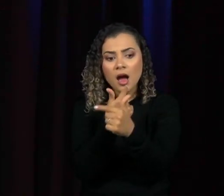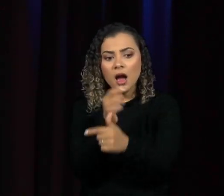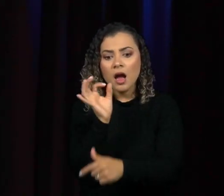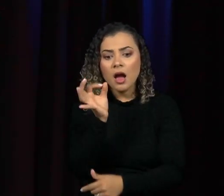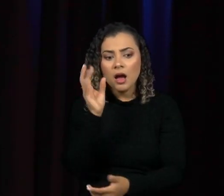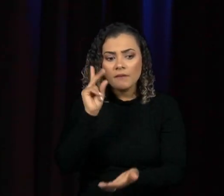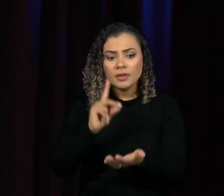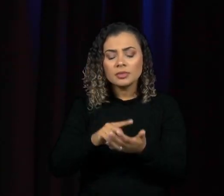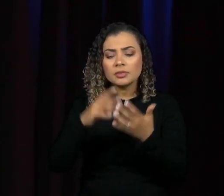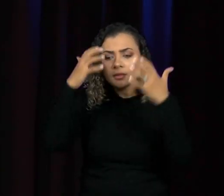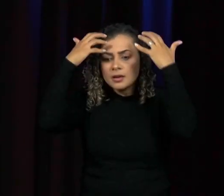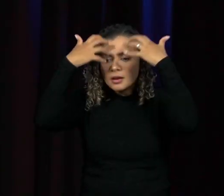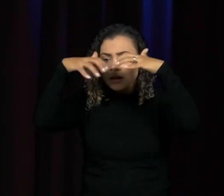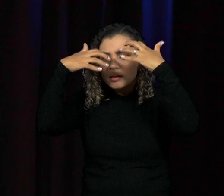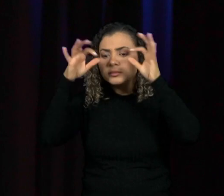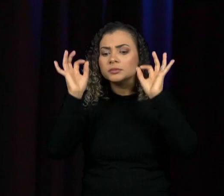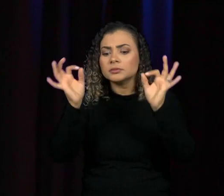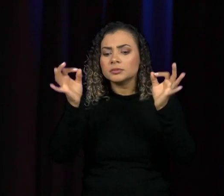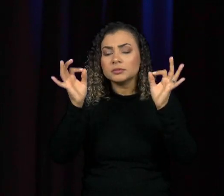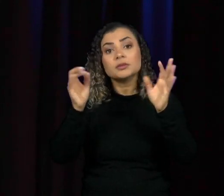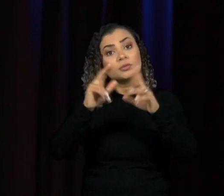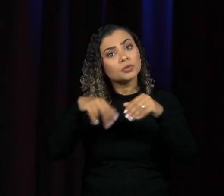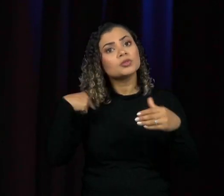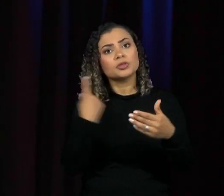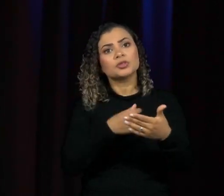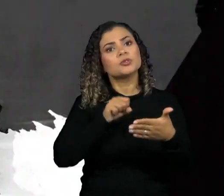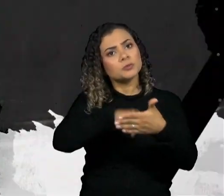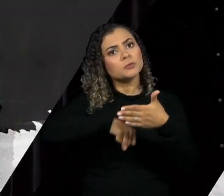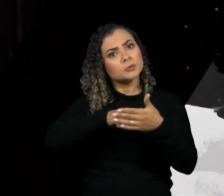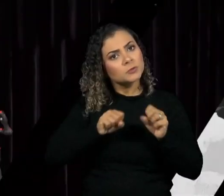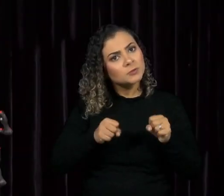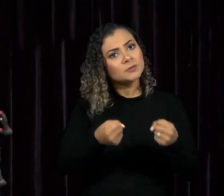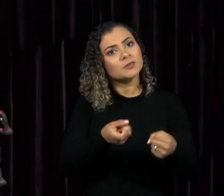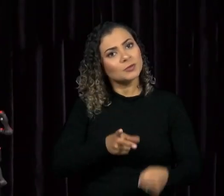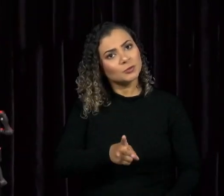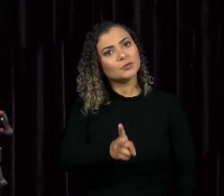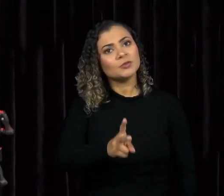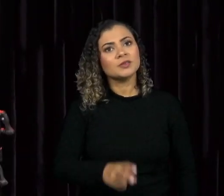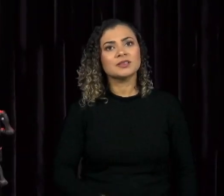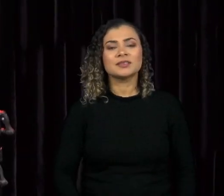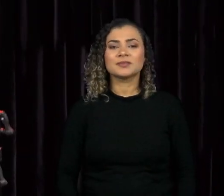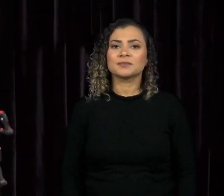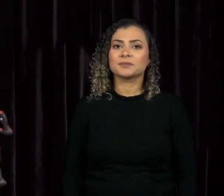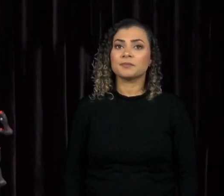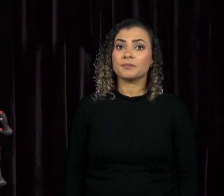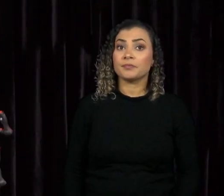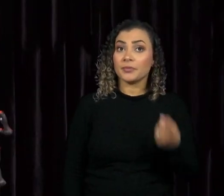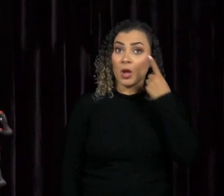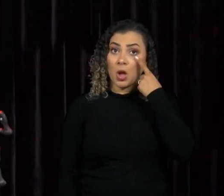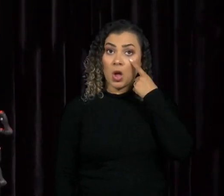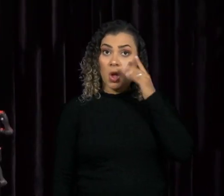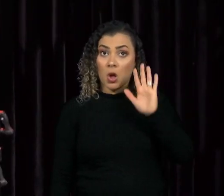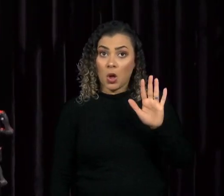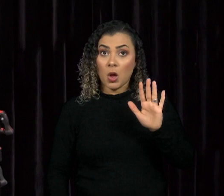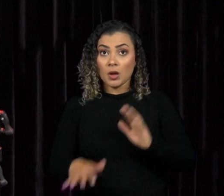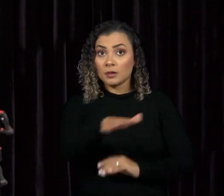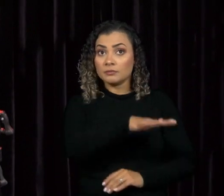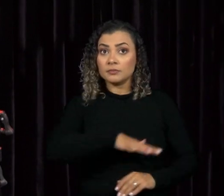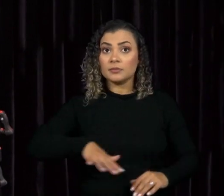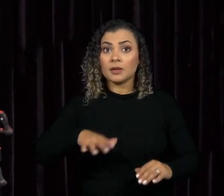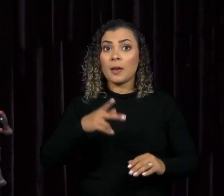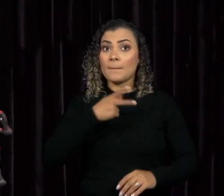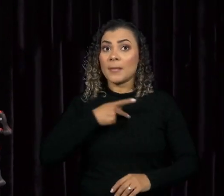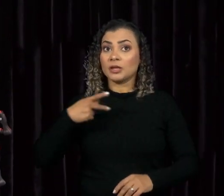também, por que não? Então a gente continua na luta e vamos nessa. A igreja completamente estarrecida, o